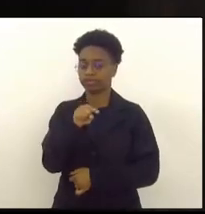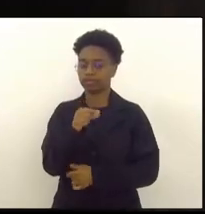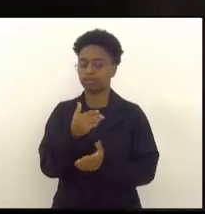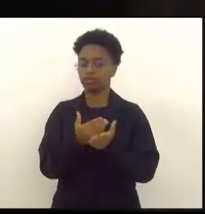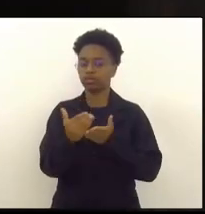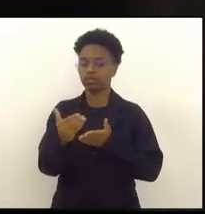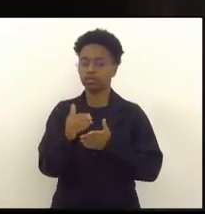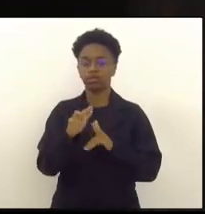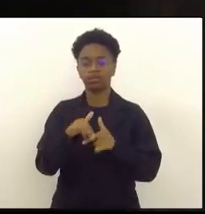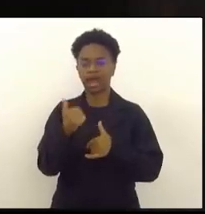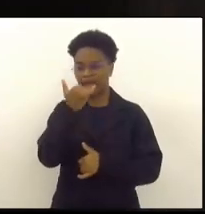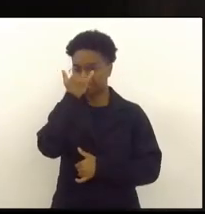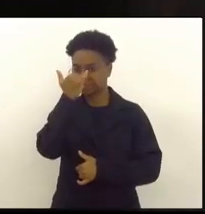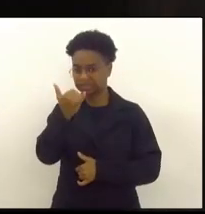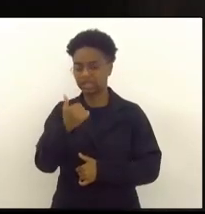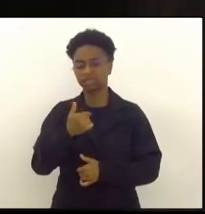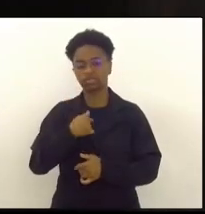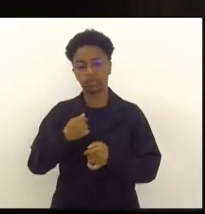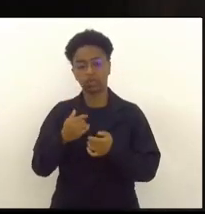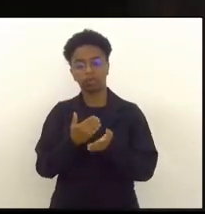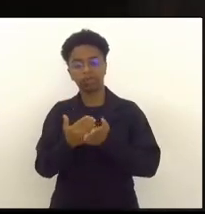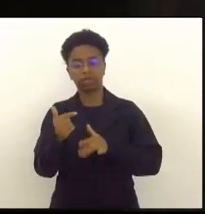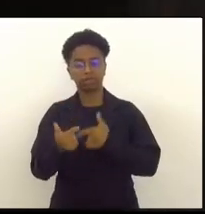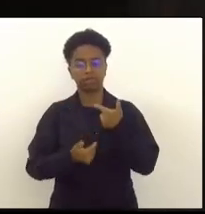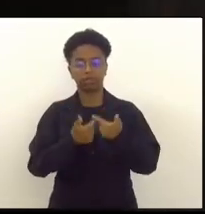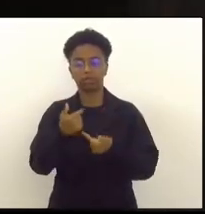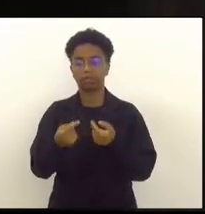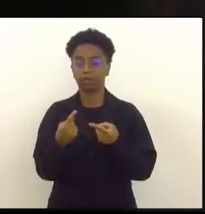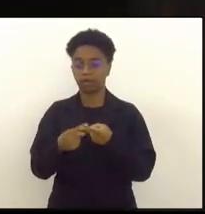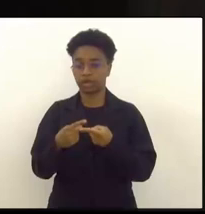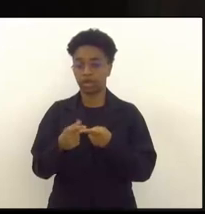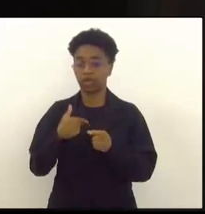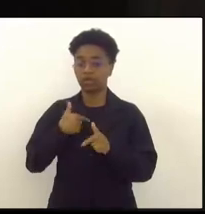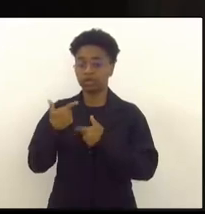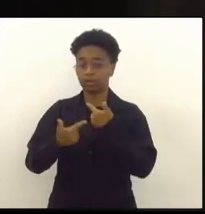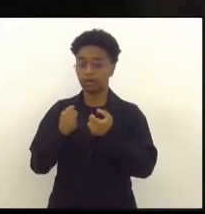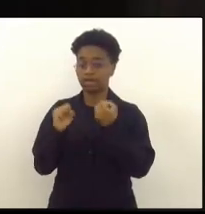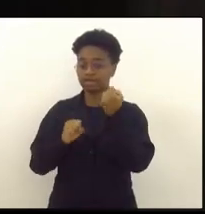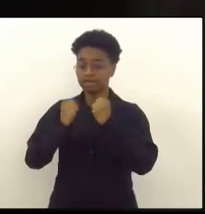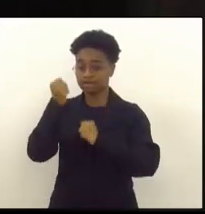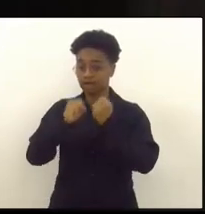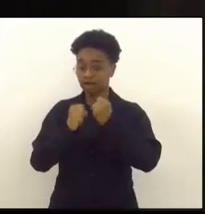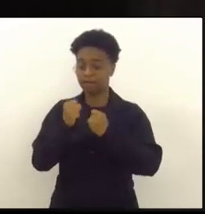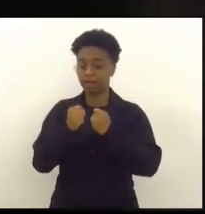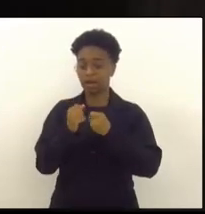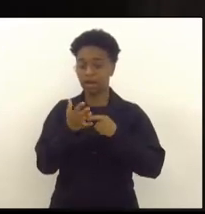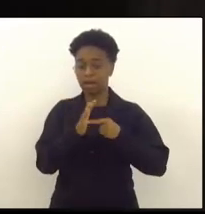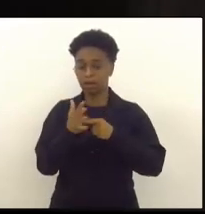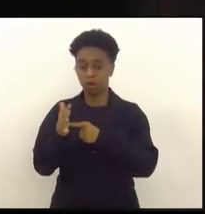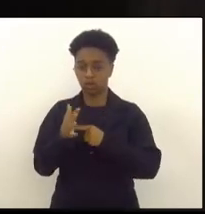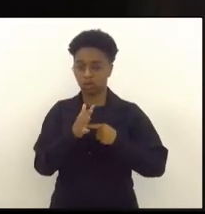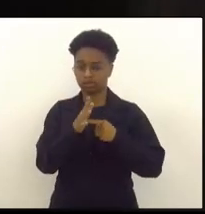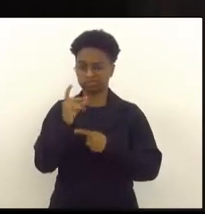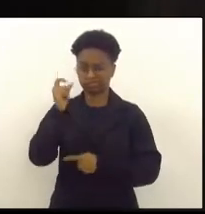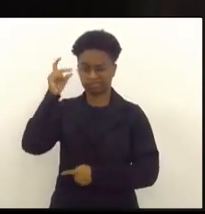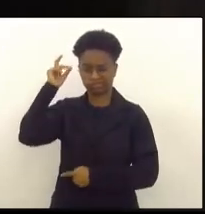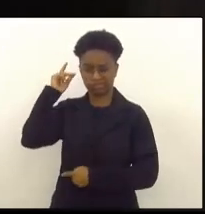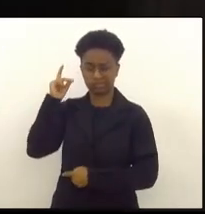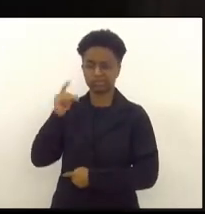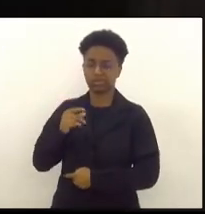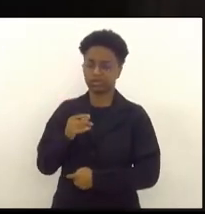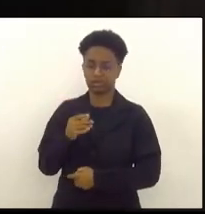num acidente, eu comecei a fazer esse trabalho. Eu trabalhava na Fábrica Nacional de Motores, na antiga